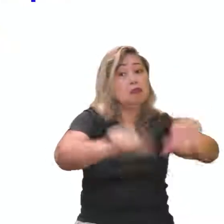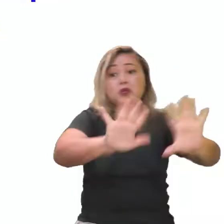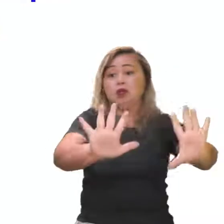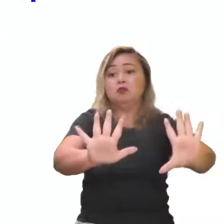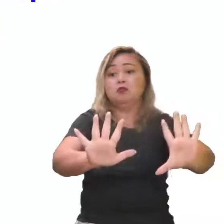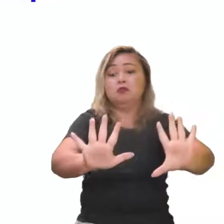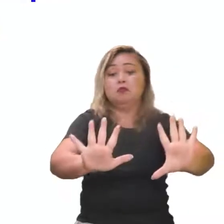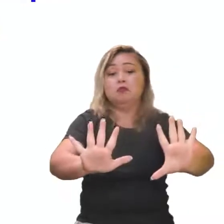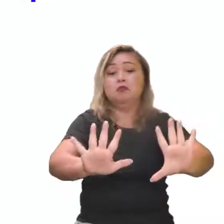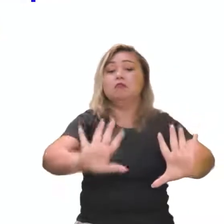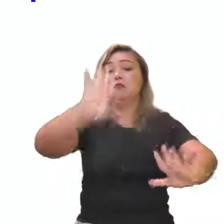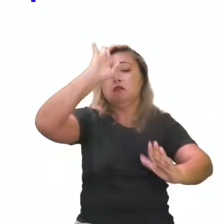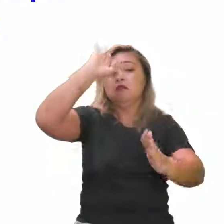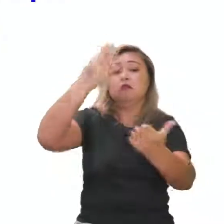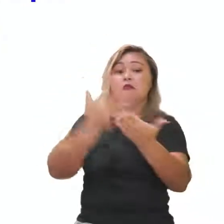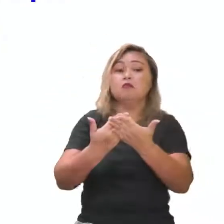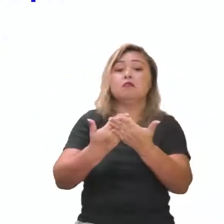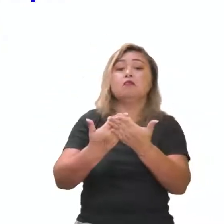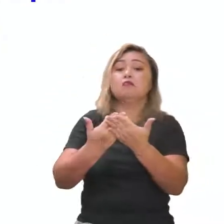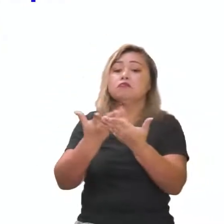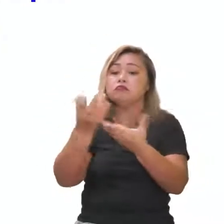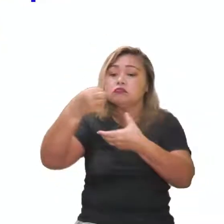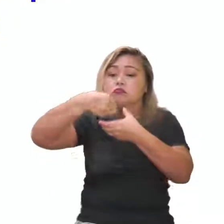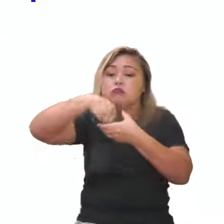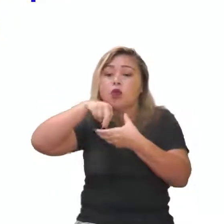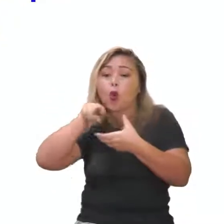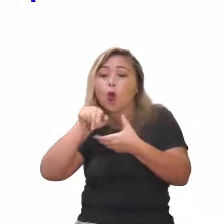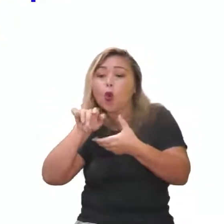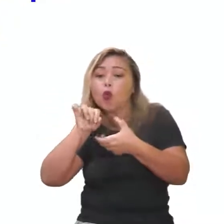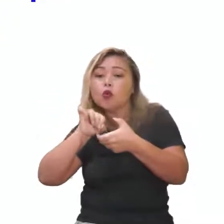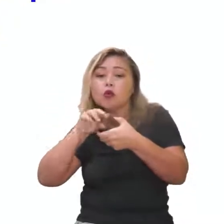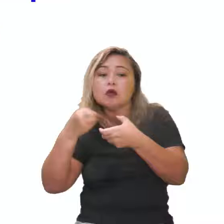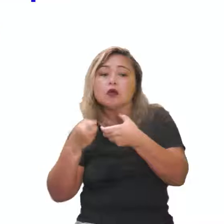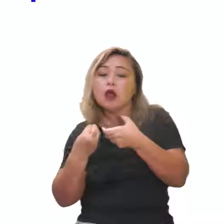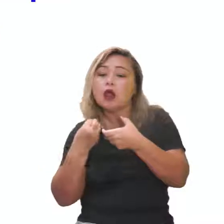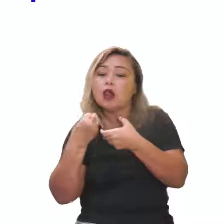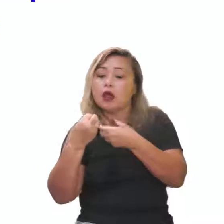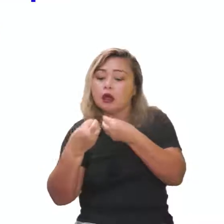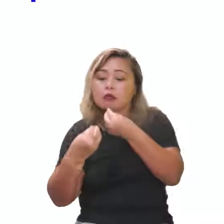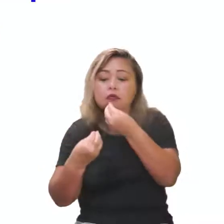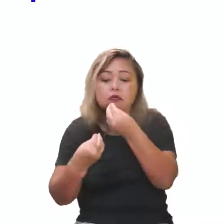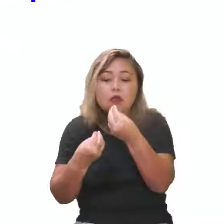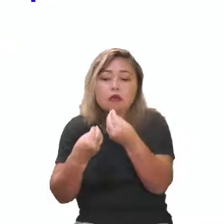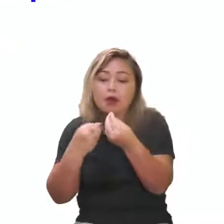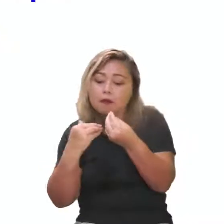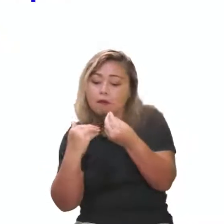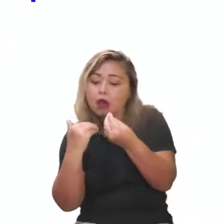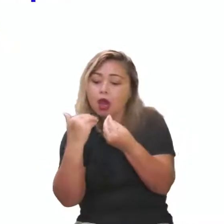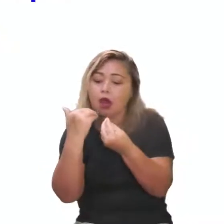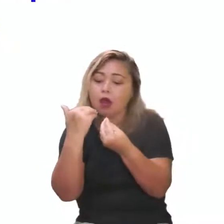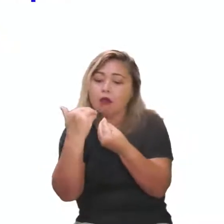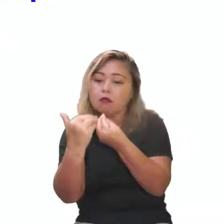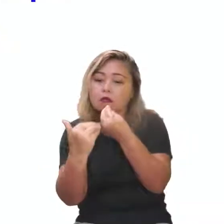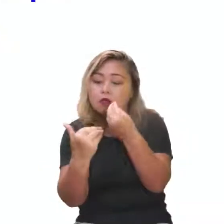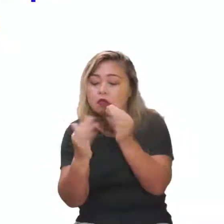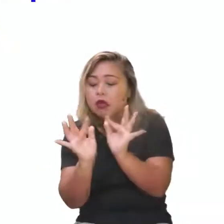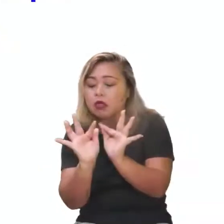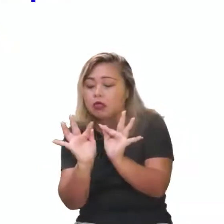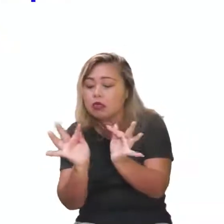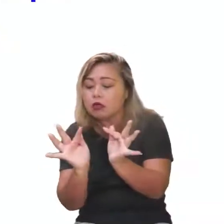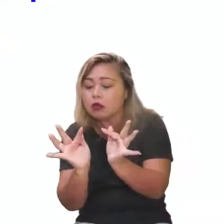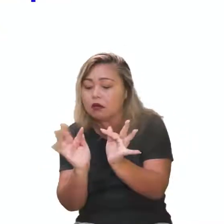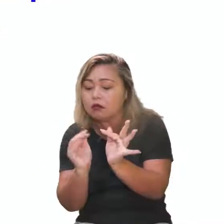não. Acreditava que os organismos eram distribuídos segundo uma escala que ia do mais